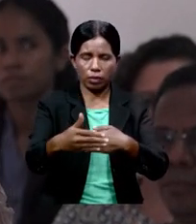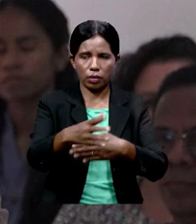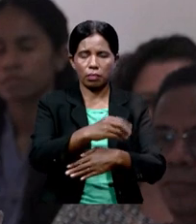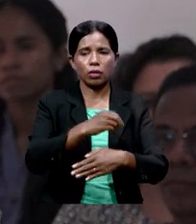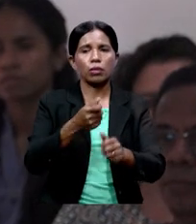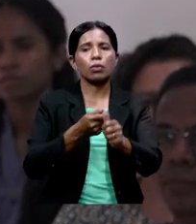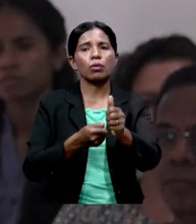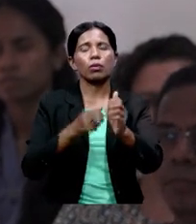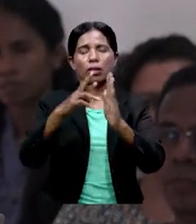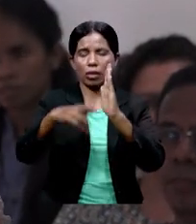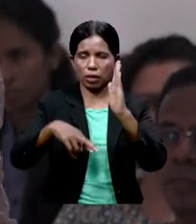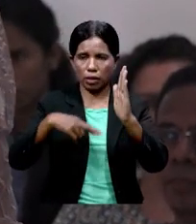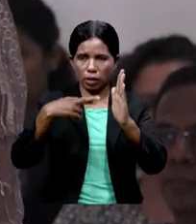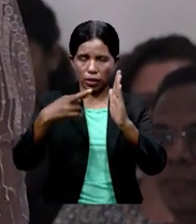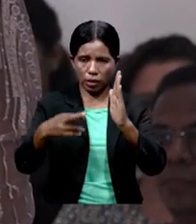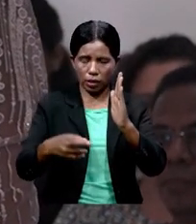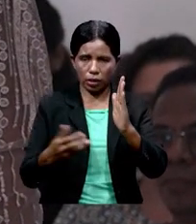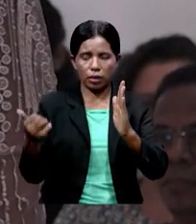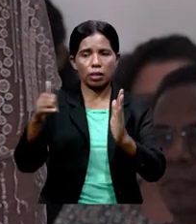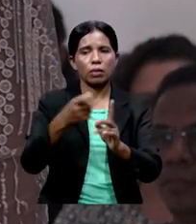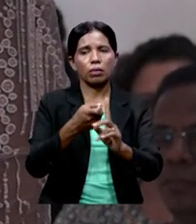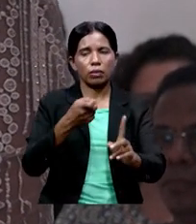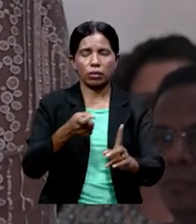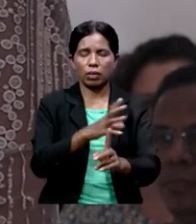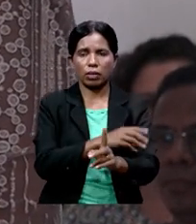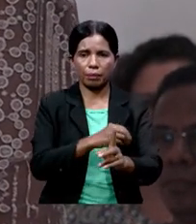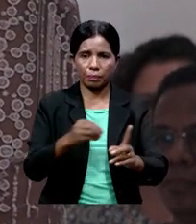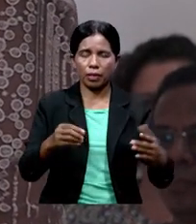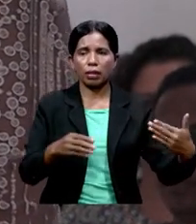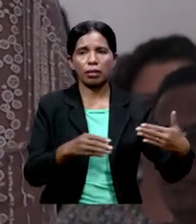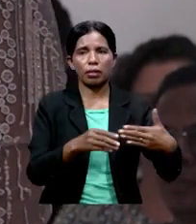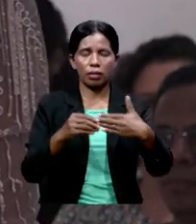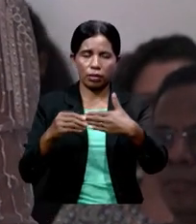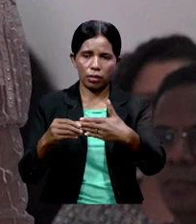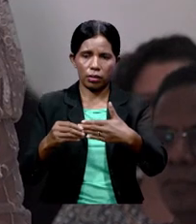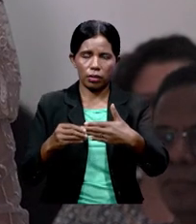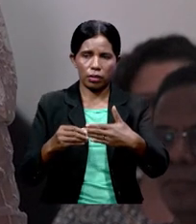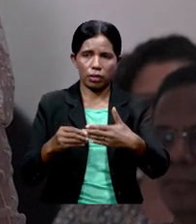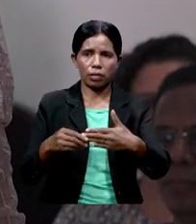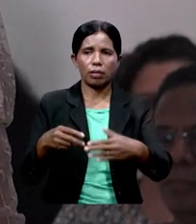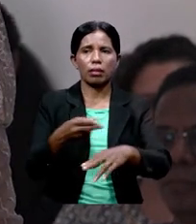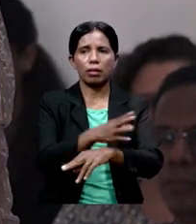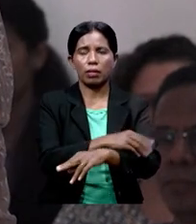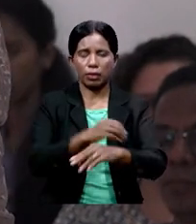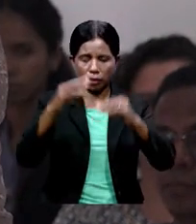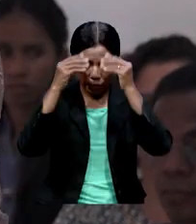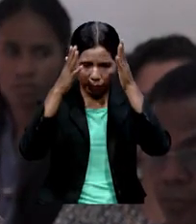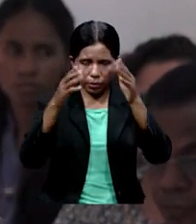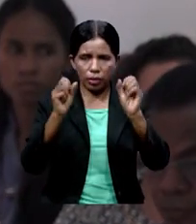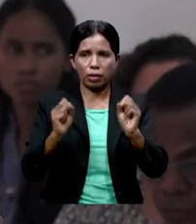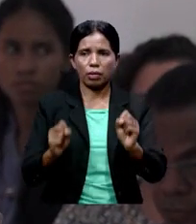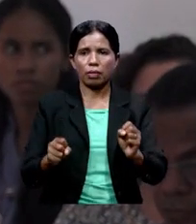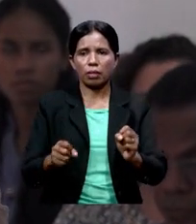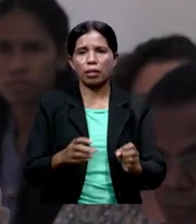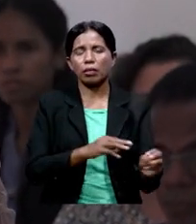curriculares para o seu ano de escolaridade. Da mesma forma, um mau professor pode pegar uma turma